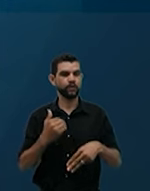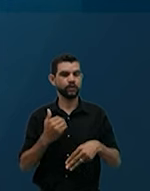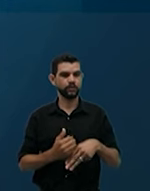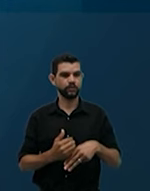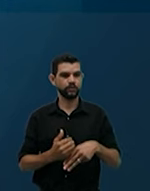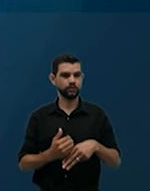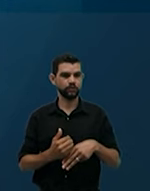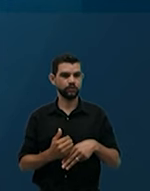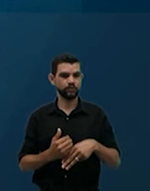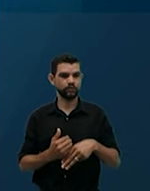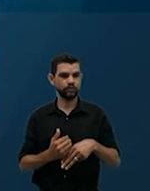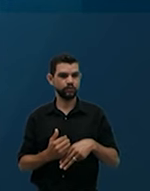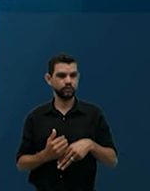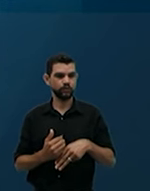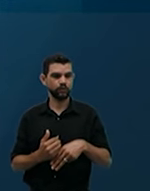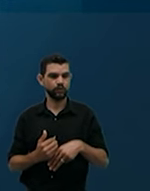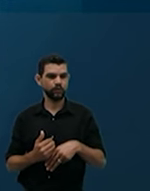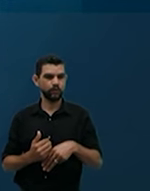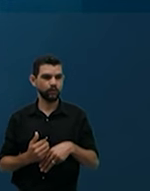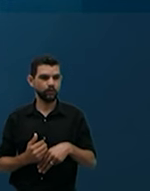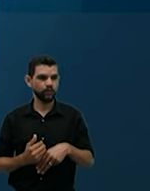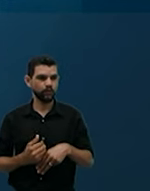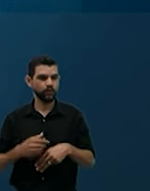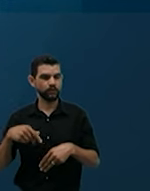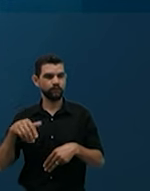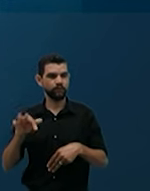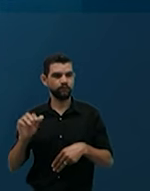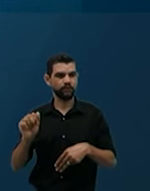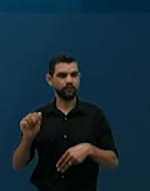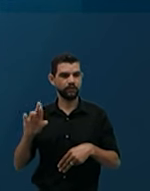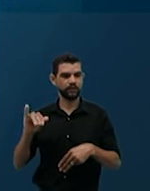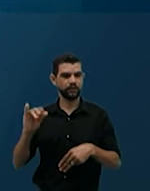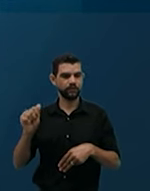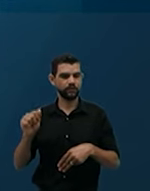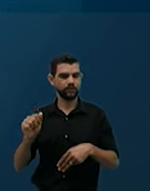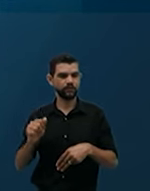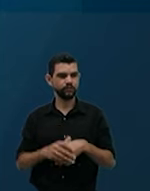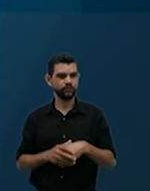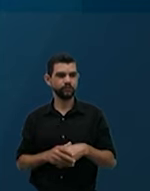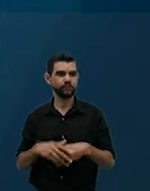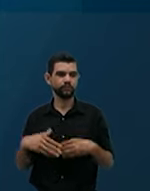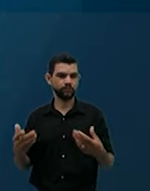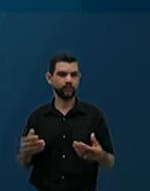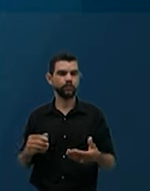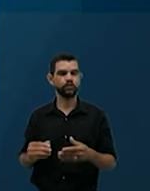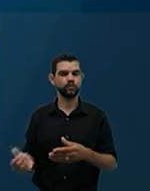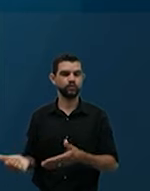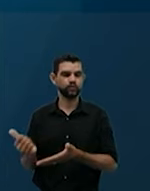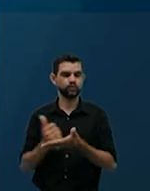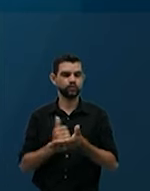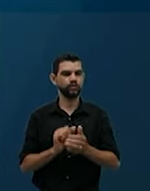ao agravo. Presidente, este é o voto e faria juntada ao processo.